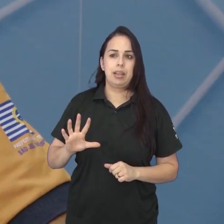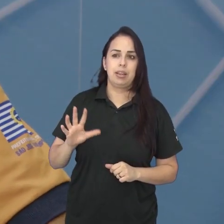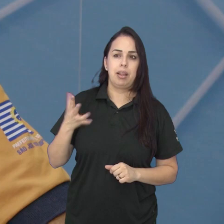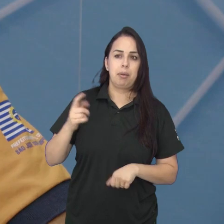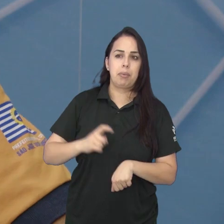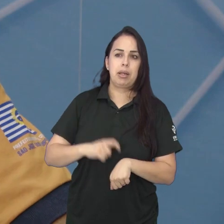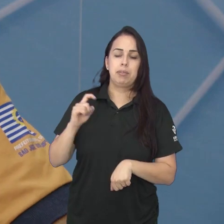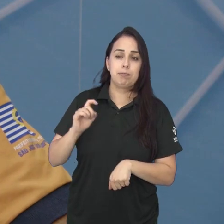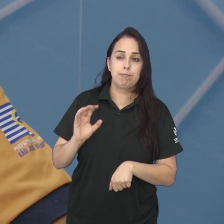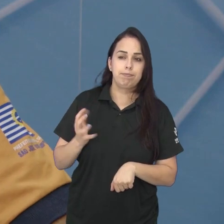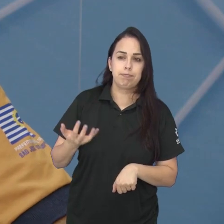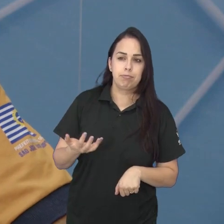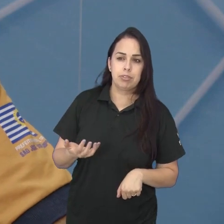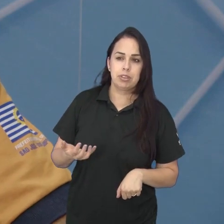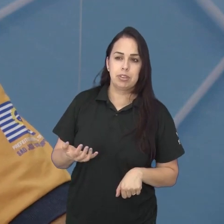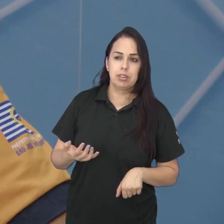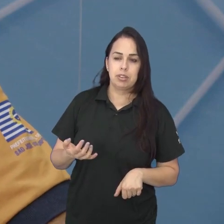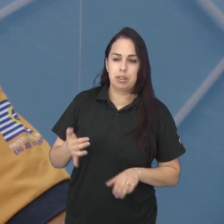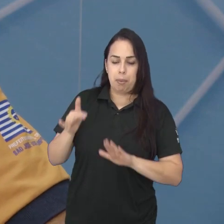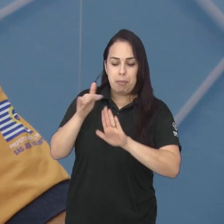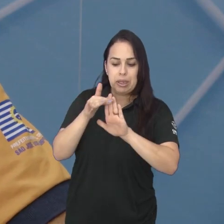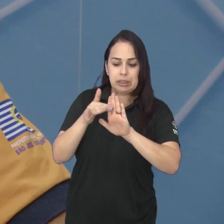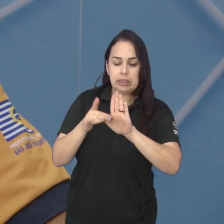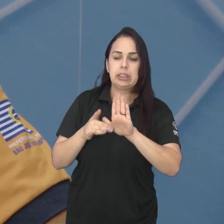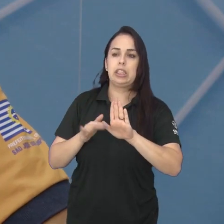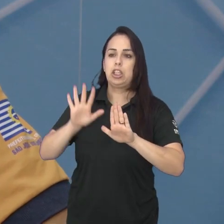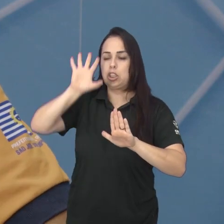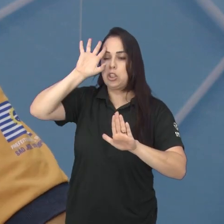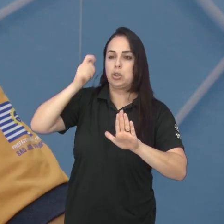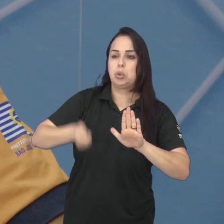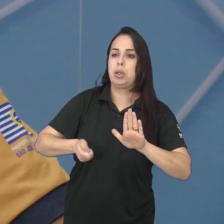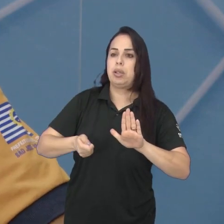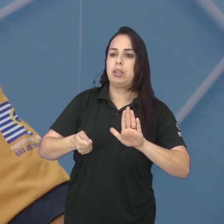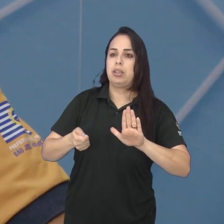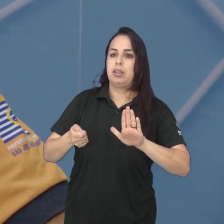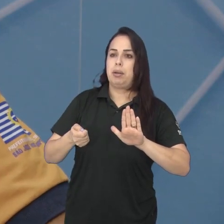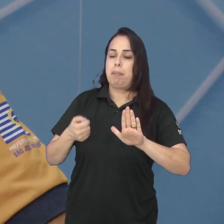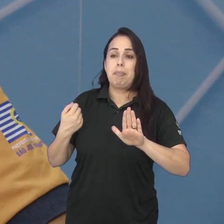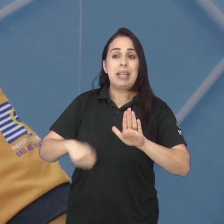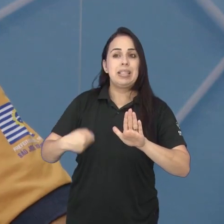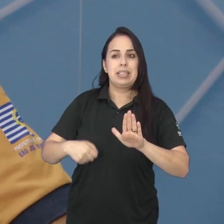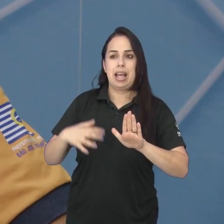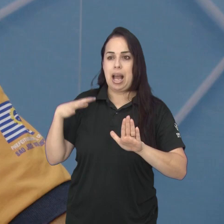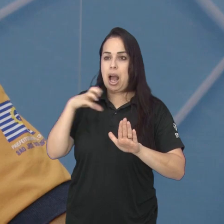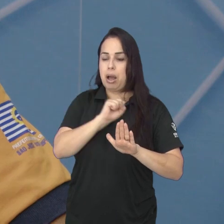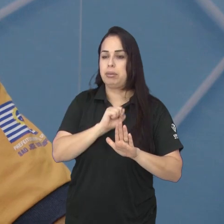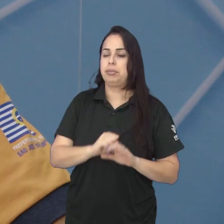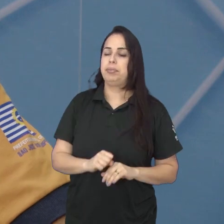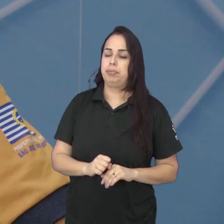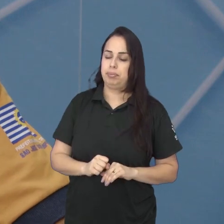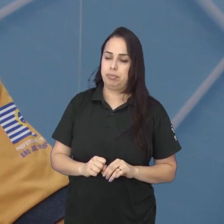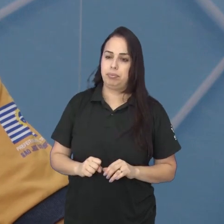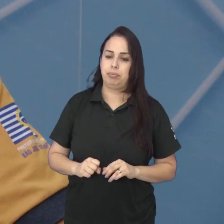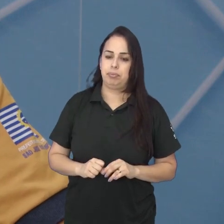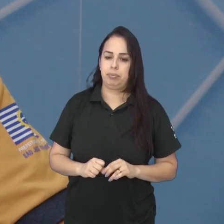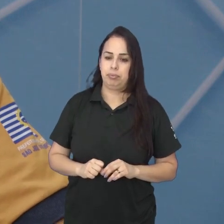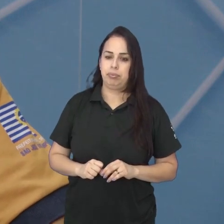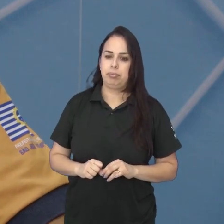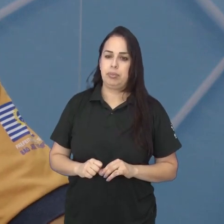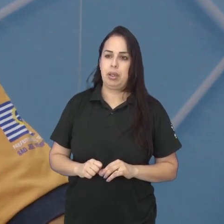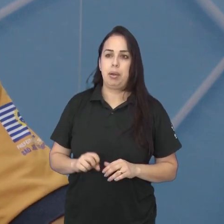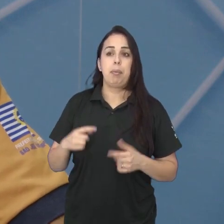repente, né, as medidas elas têm que ser tomadas, né, de imediato, né? Então, assim,